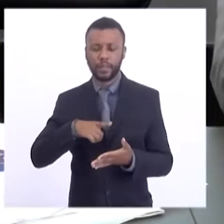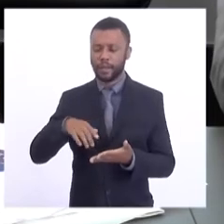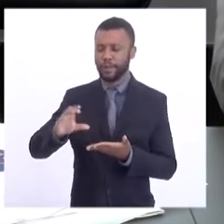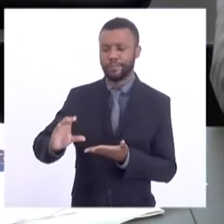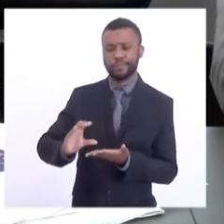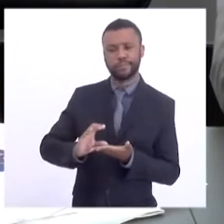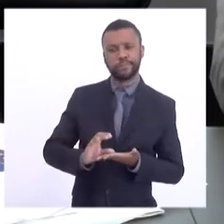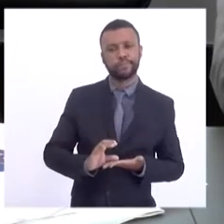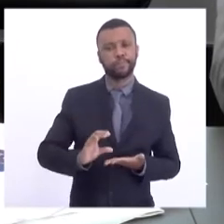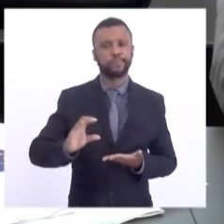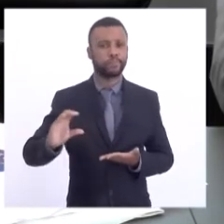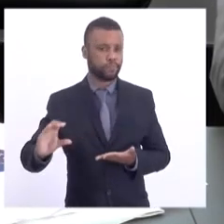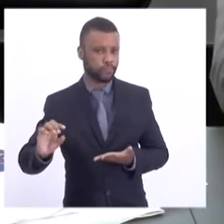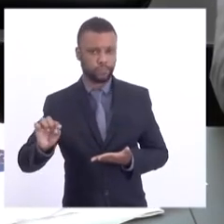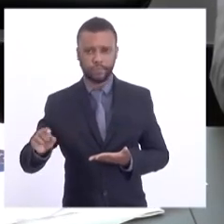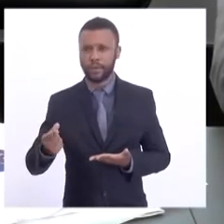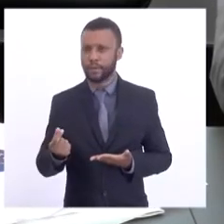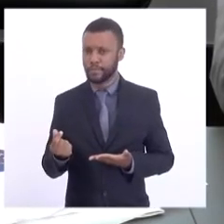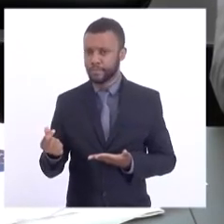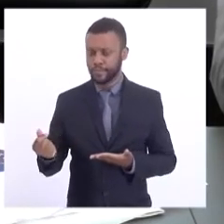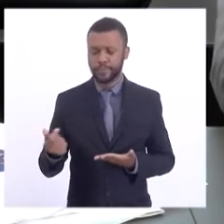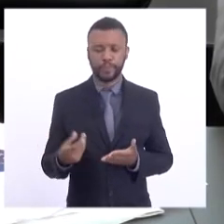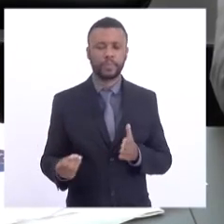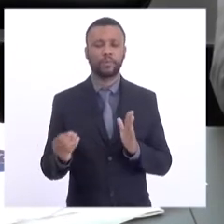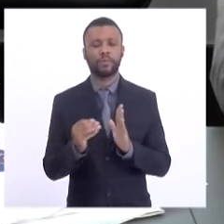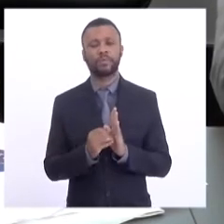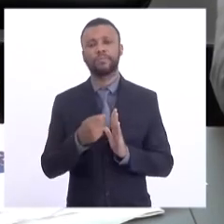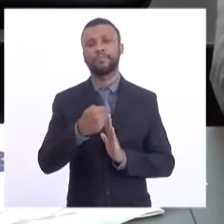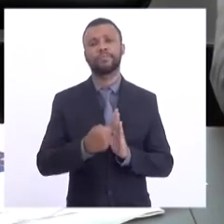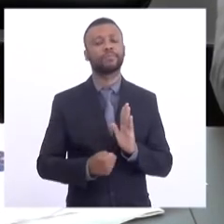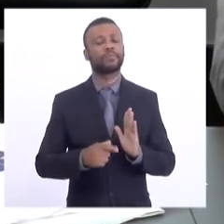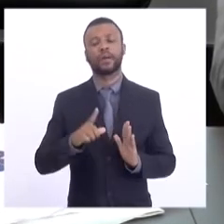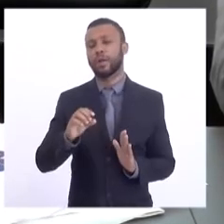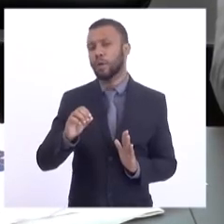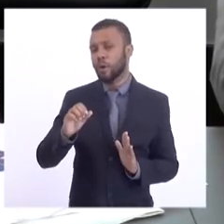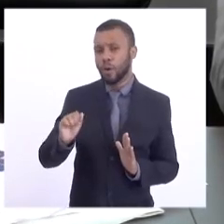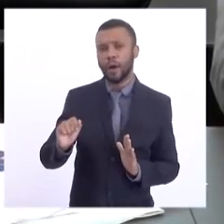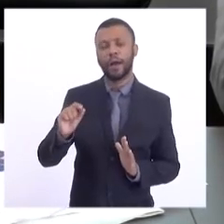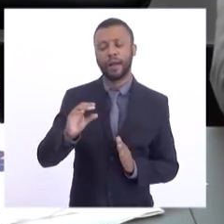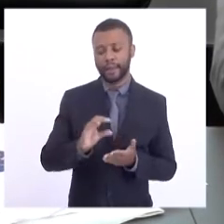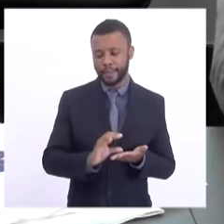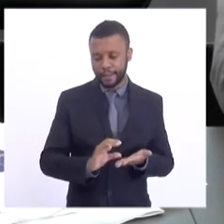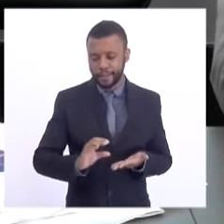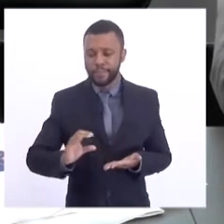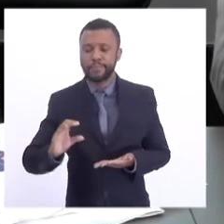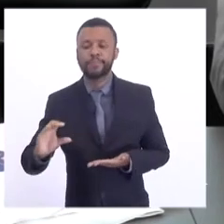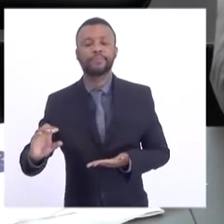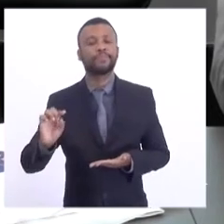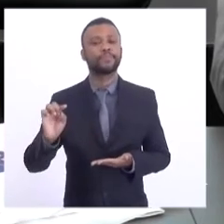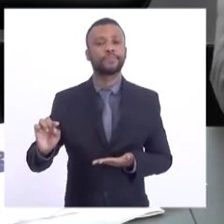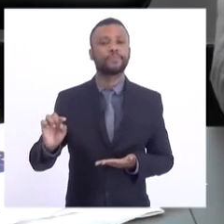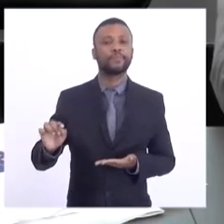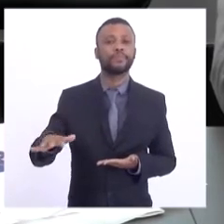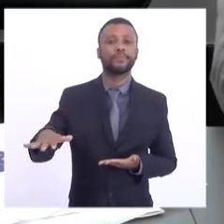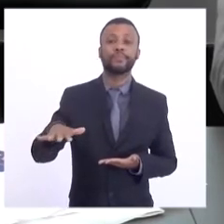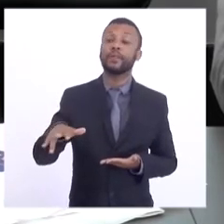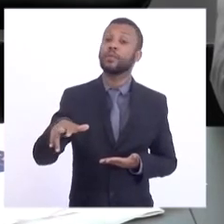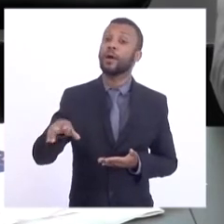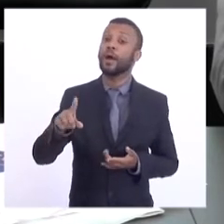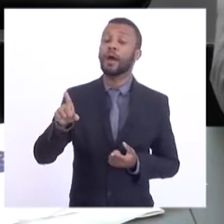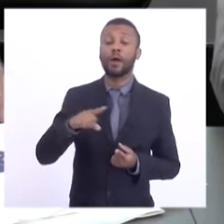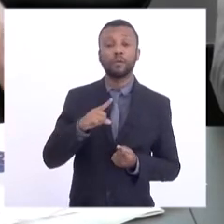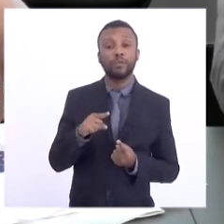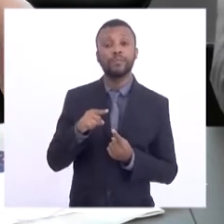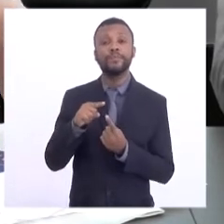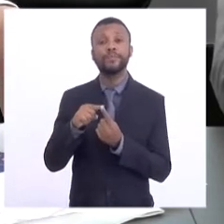recursos que ela recebe que estão aqui na lua de centraliza parte desses recursos não para a g